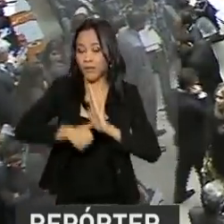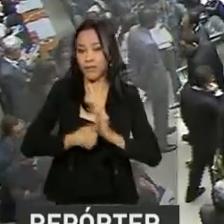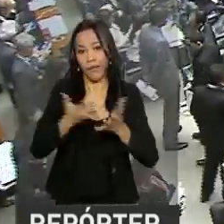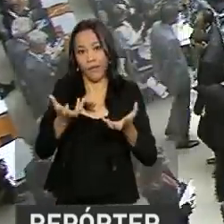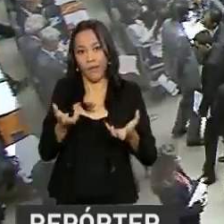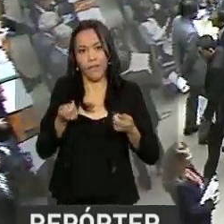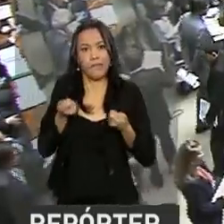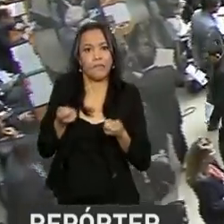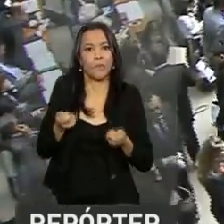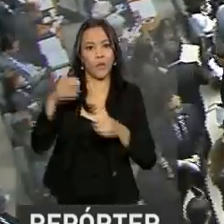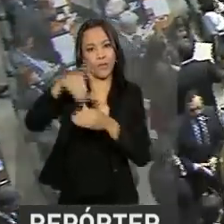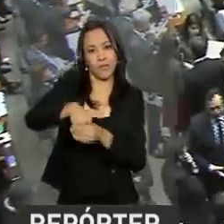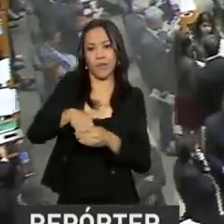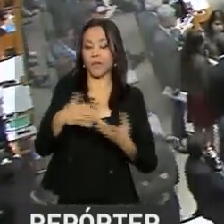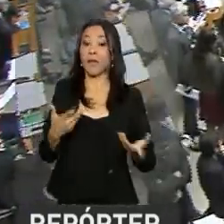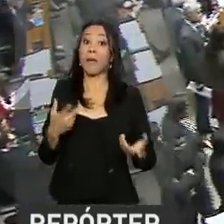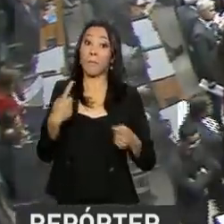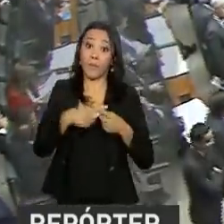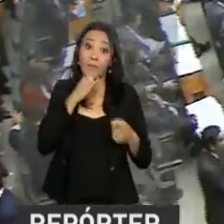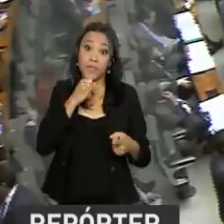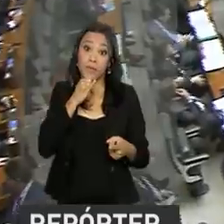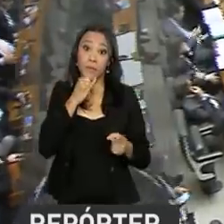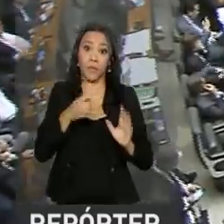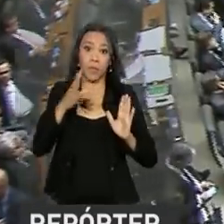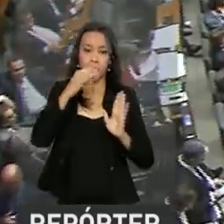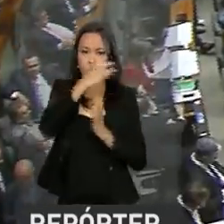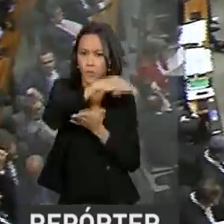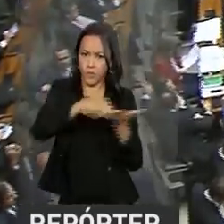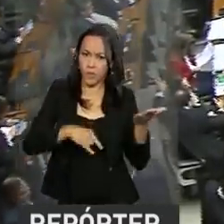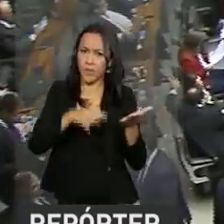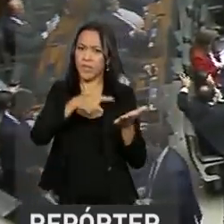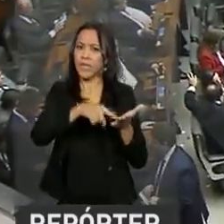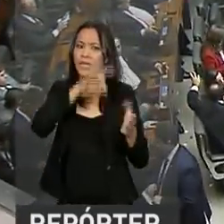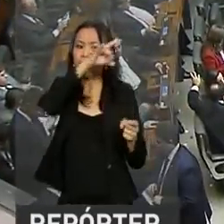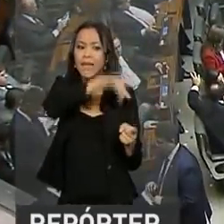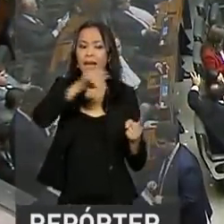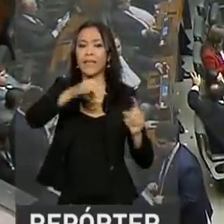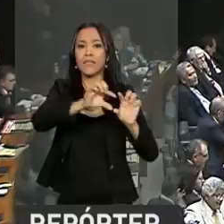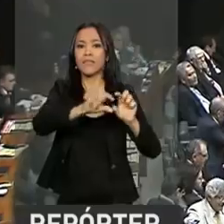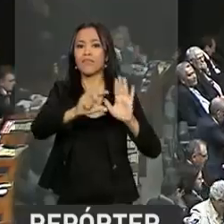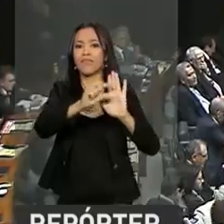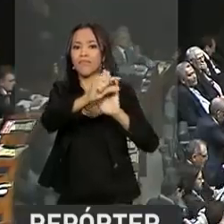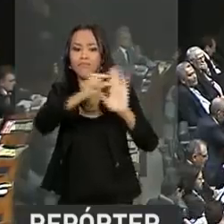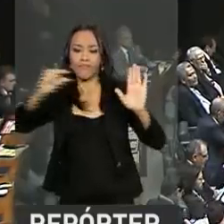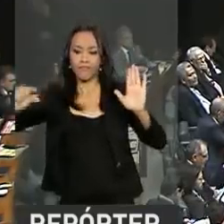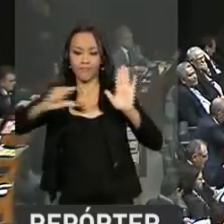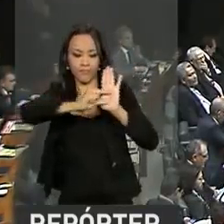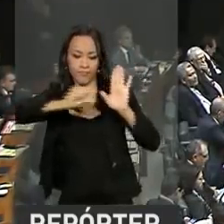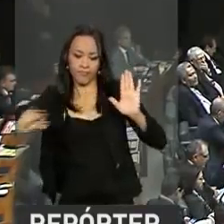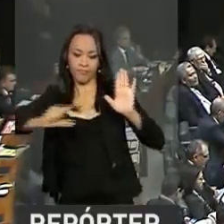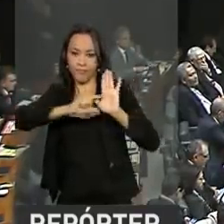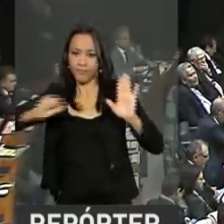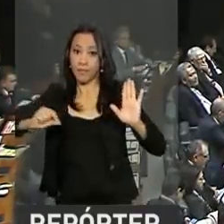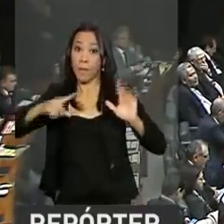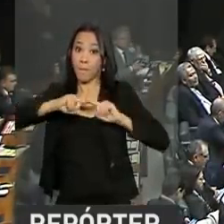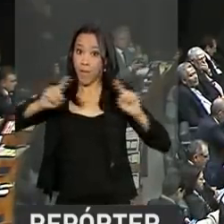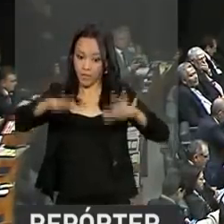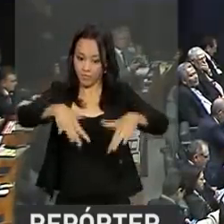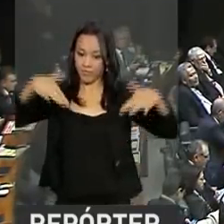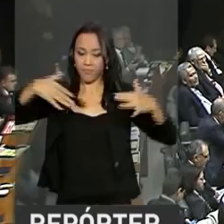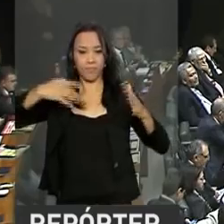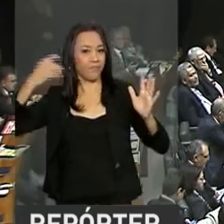Apresentou requerimento, por exemplo, para votar cada artigo da matéria de forma separada. Mas o plenário derrubou todas